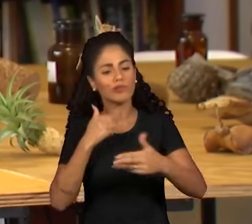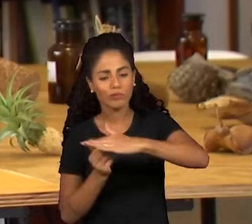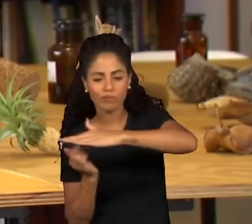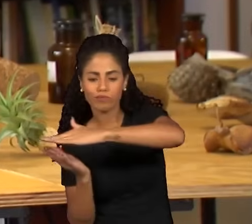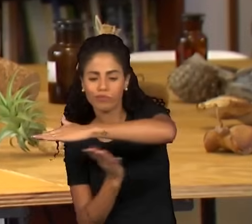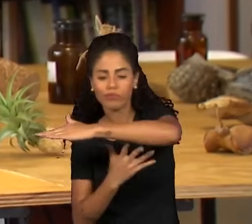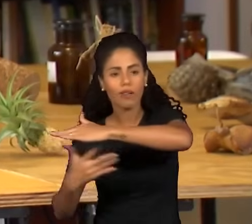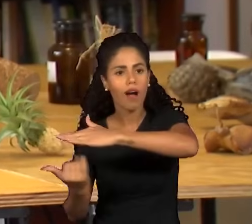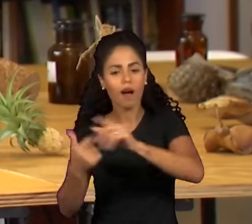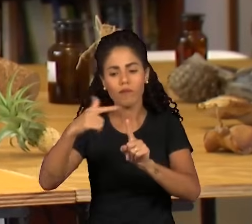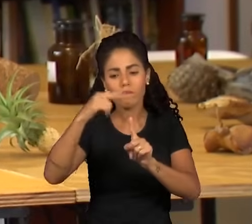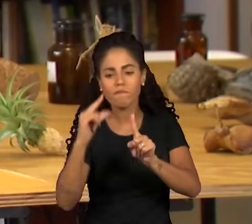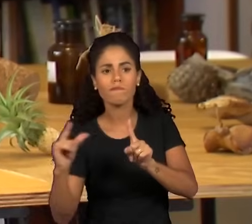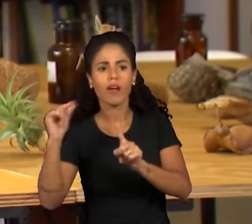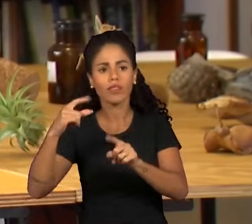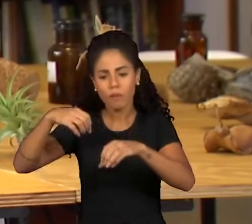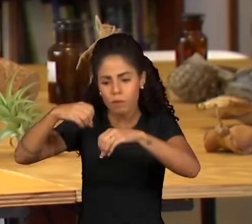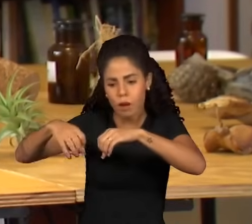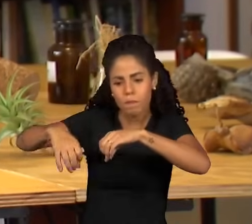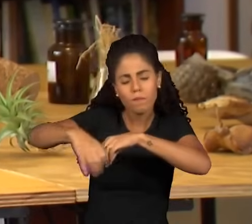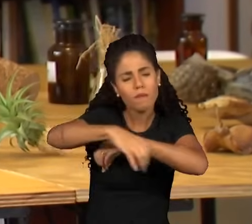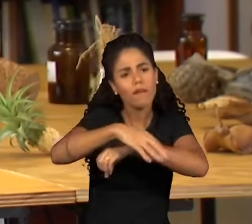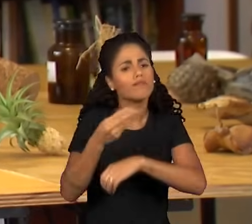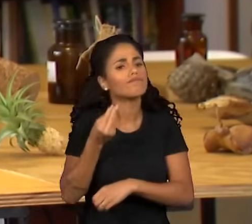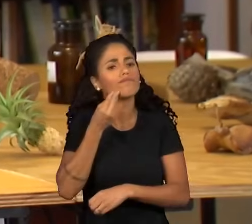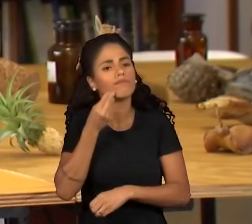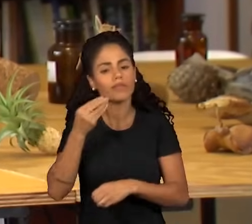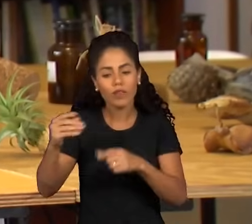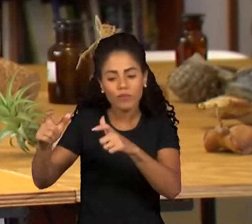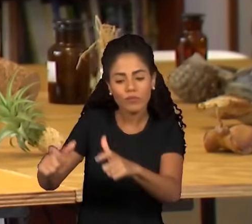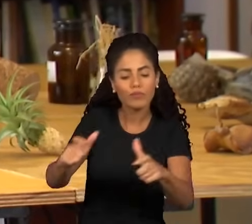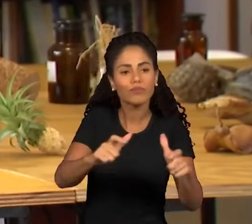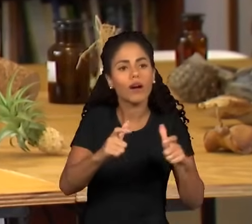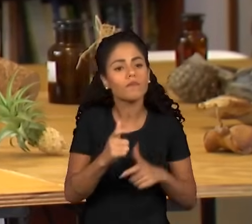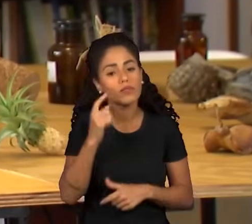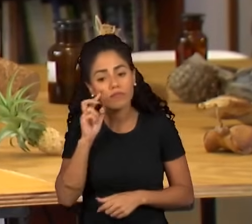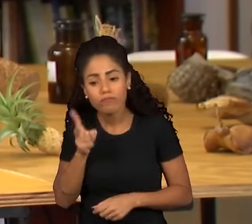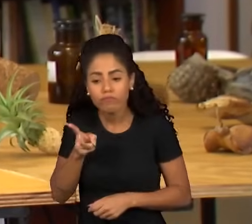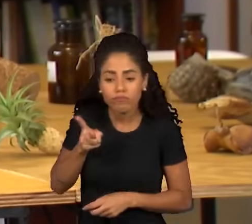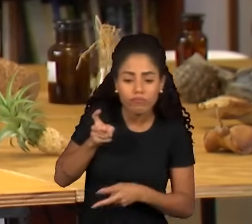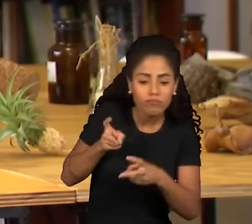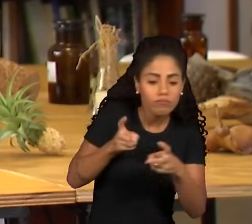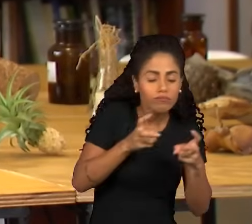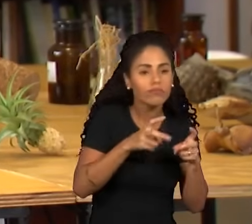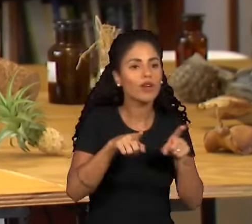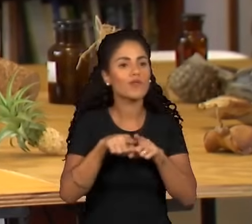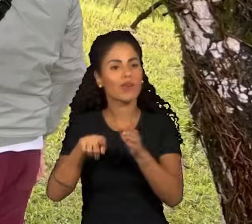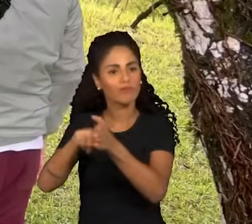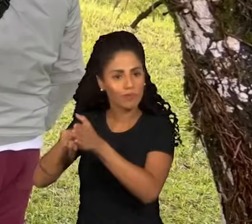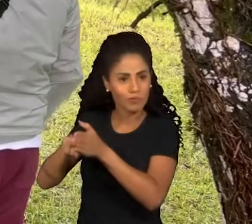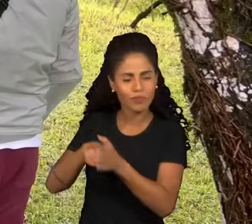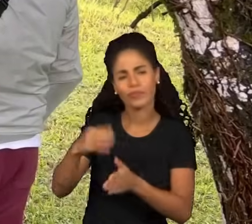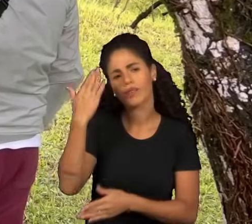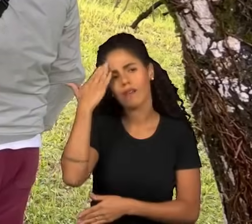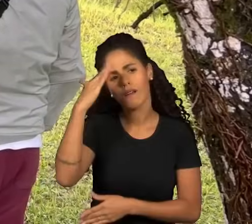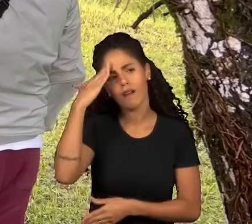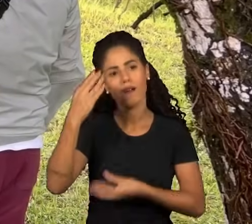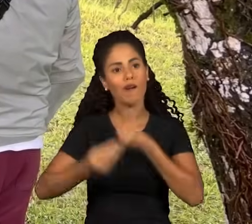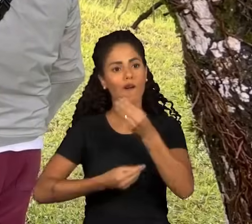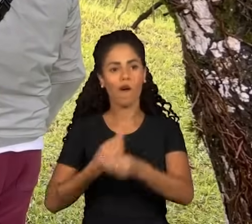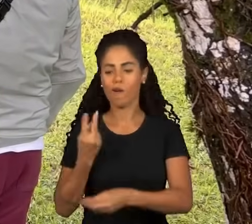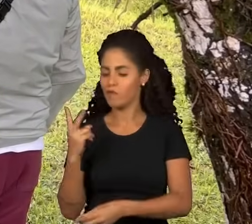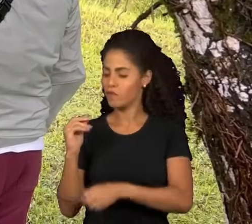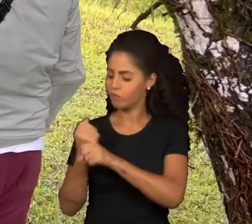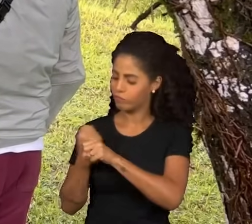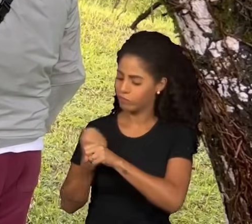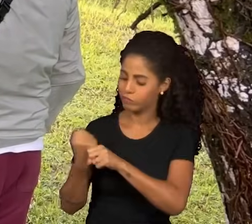intenção de aproximar as pessoas desse lugar, de um conhecimento científico sobre esse universo. Há quase 20 anos eu